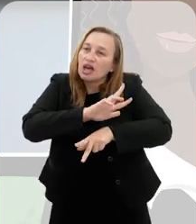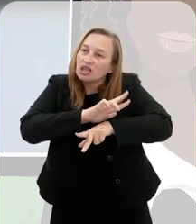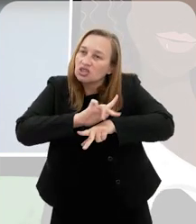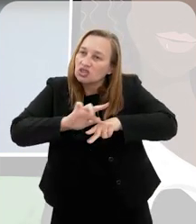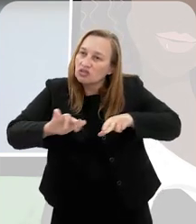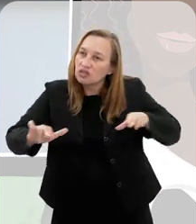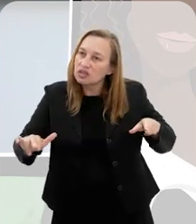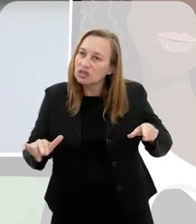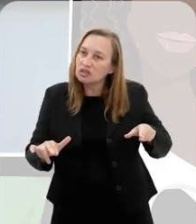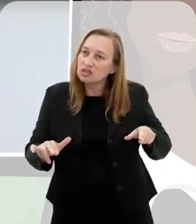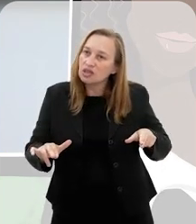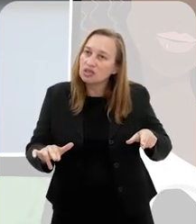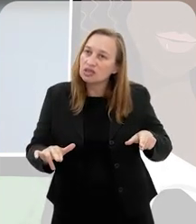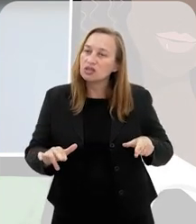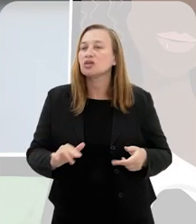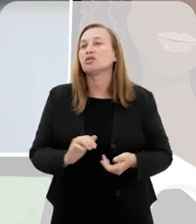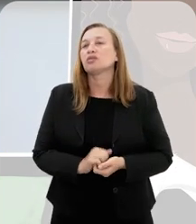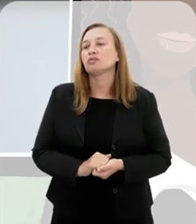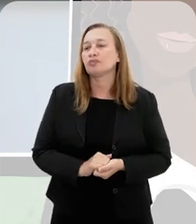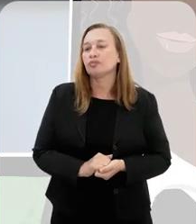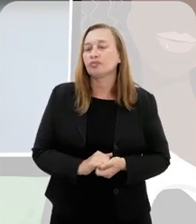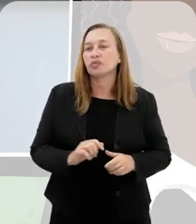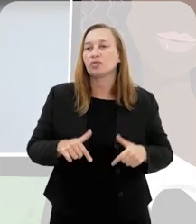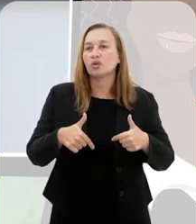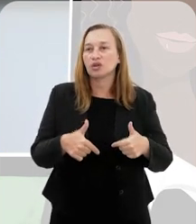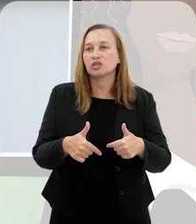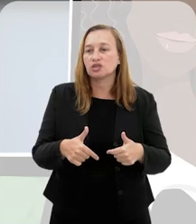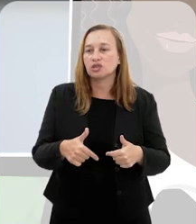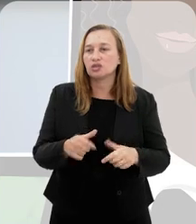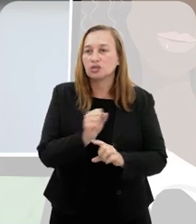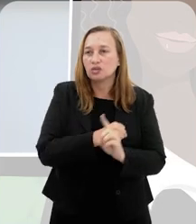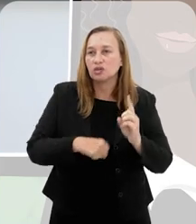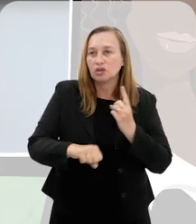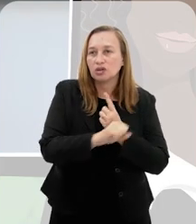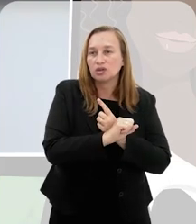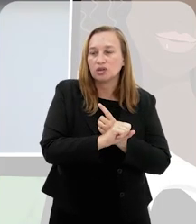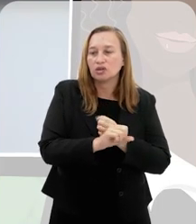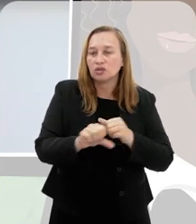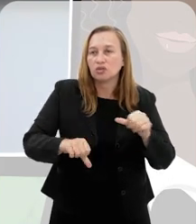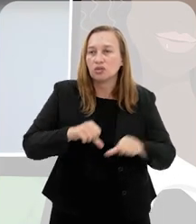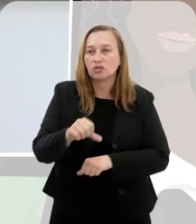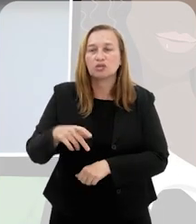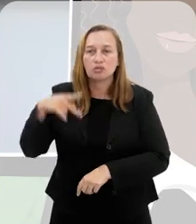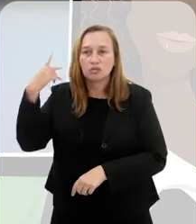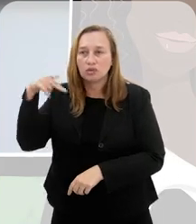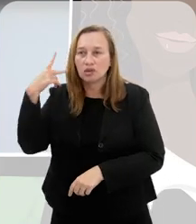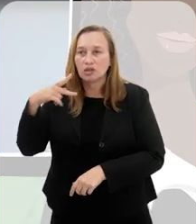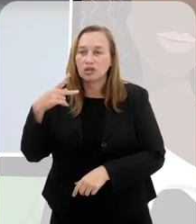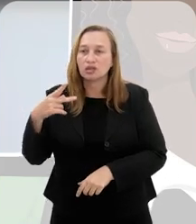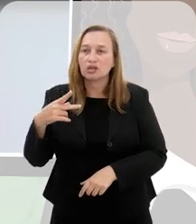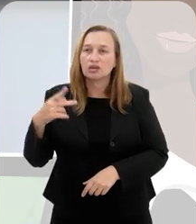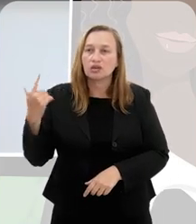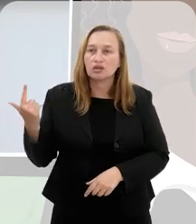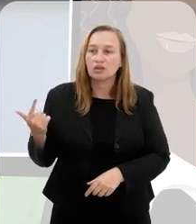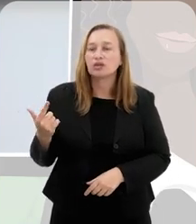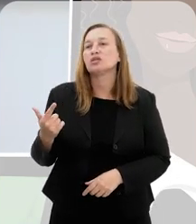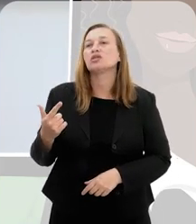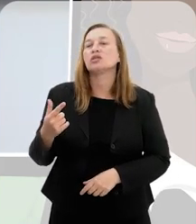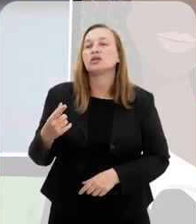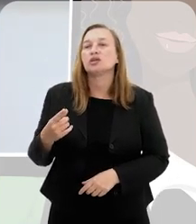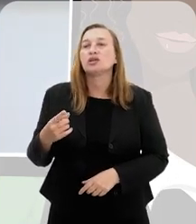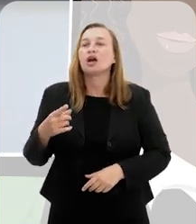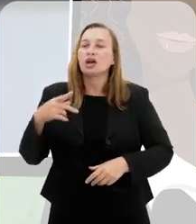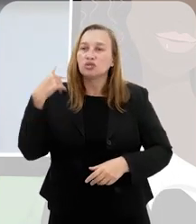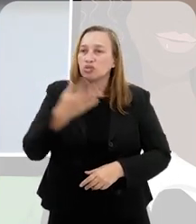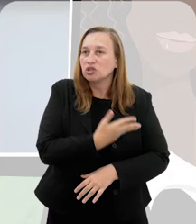mais, com a diversificação dos agentes sociais que se convertem em parlamentares, vem ganhando